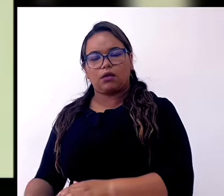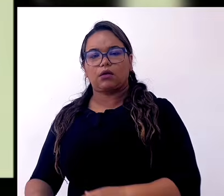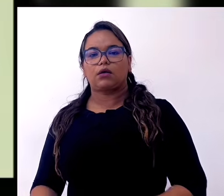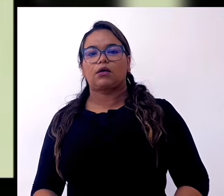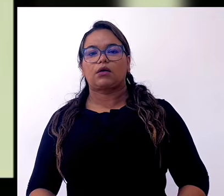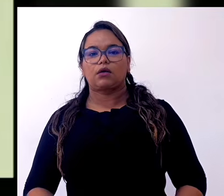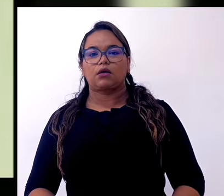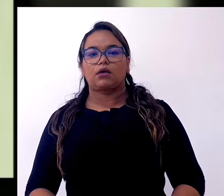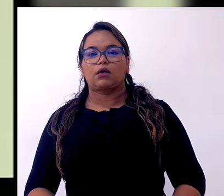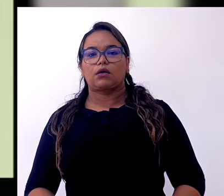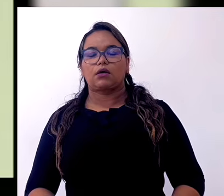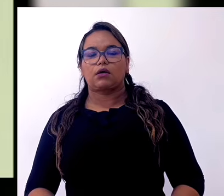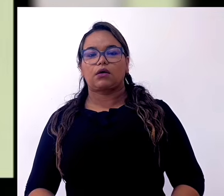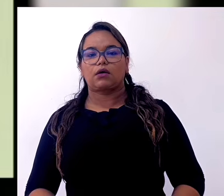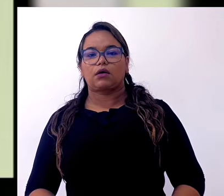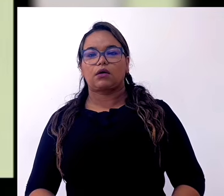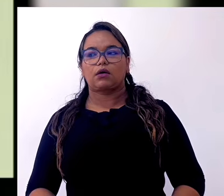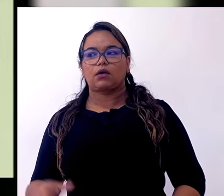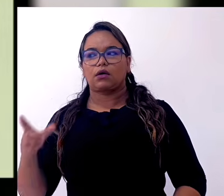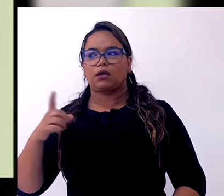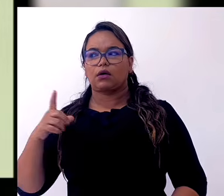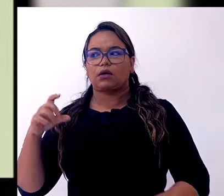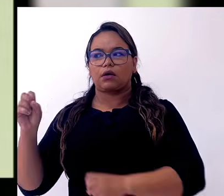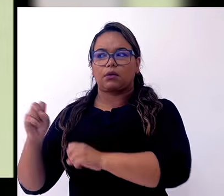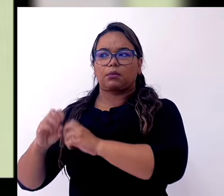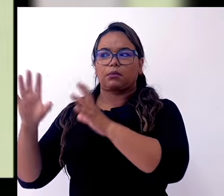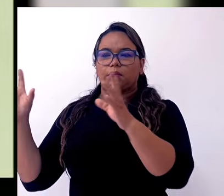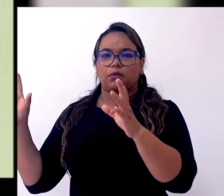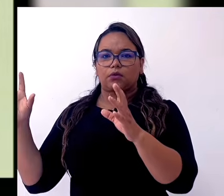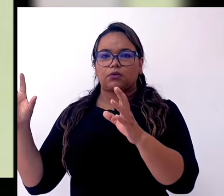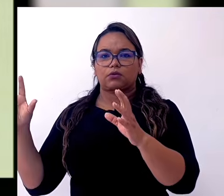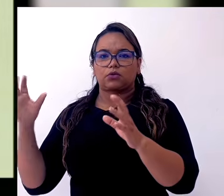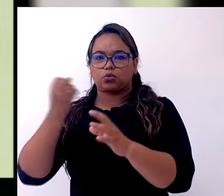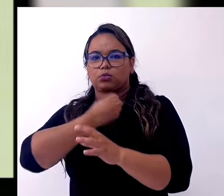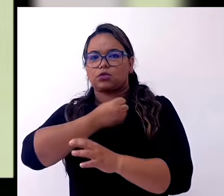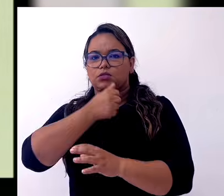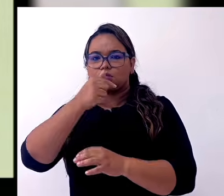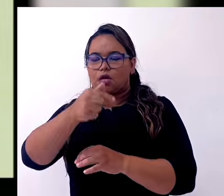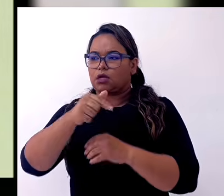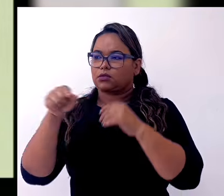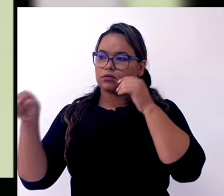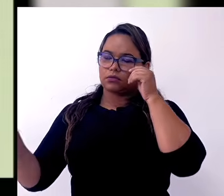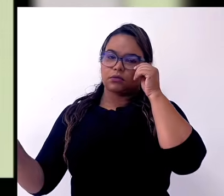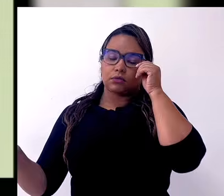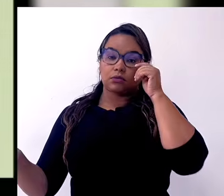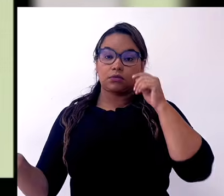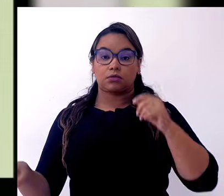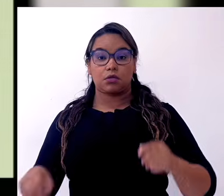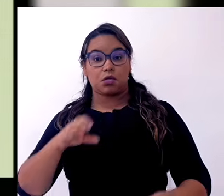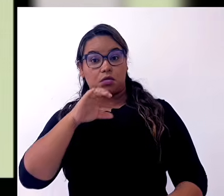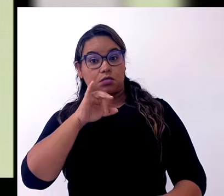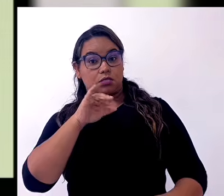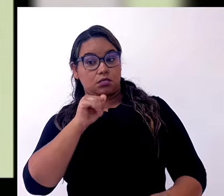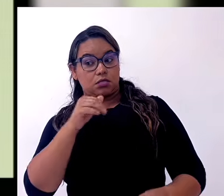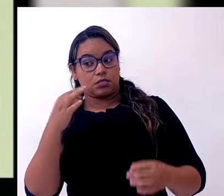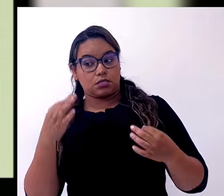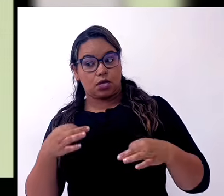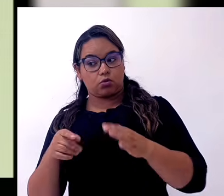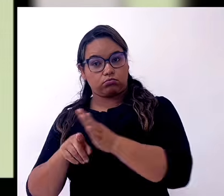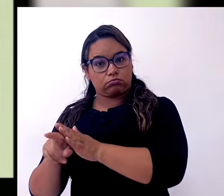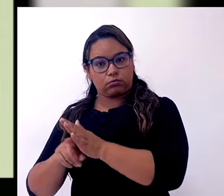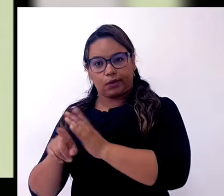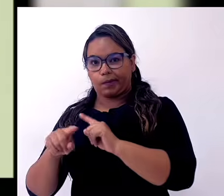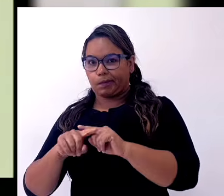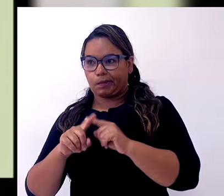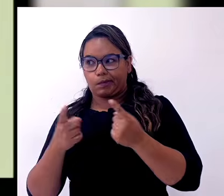Vamos assistir. O primeiro avião colidiu e um terceiro edifício no World Trade Center entra em